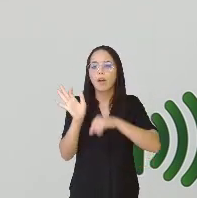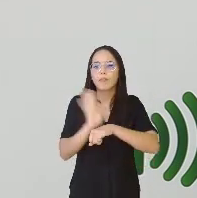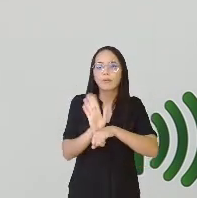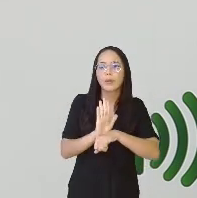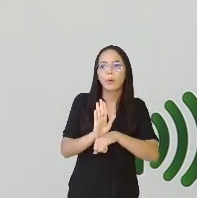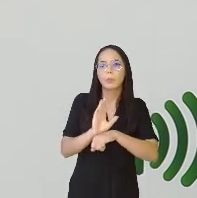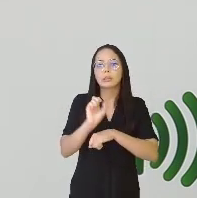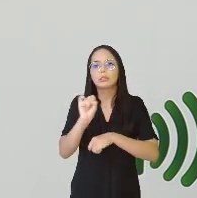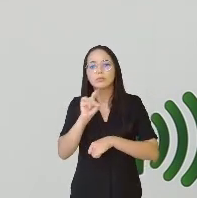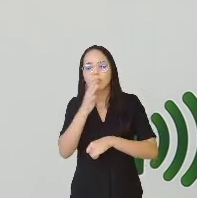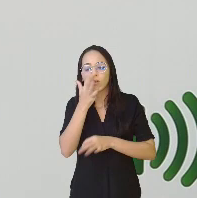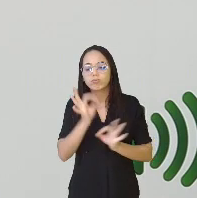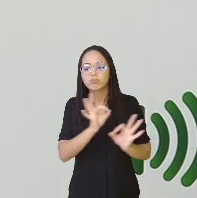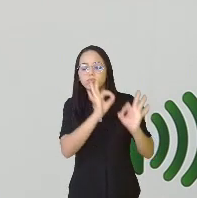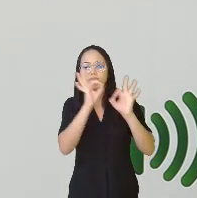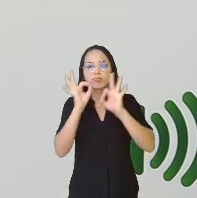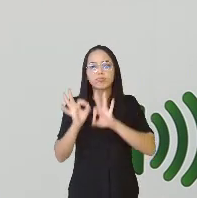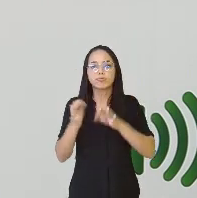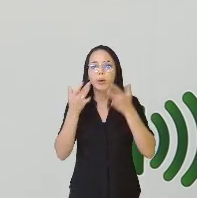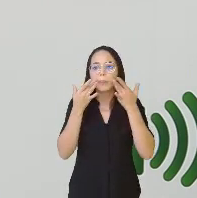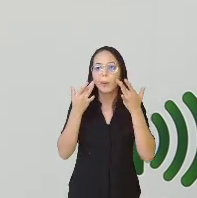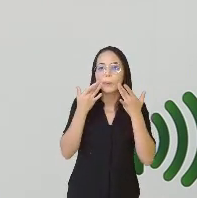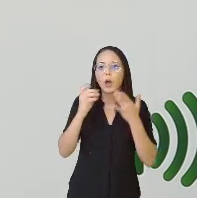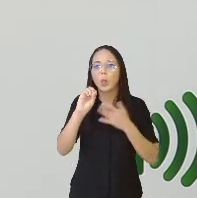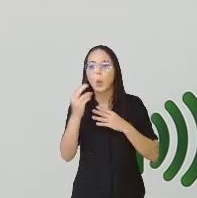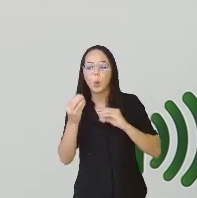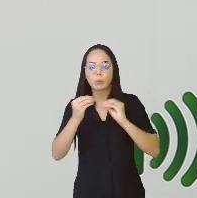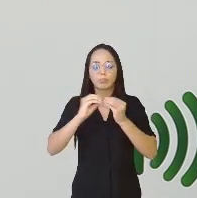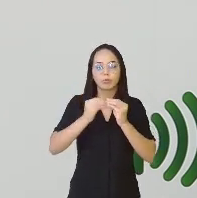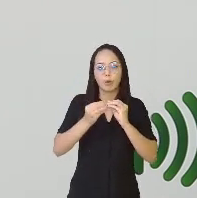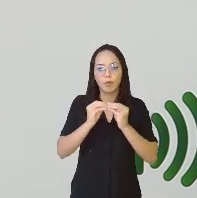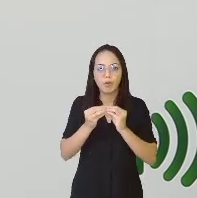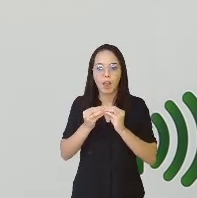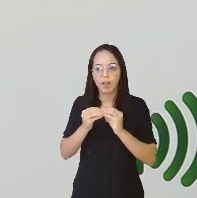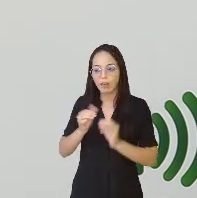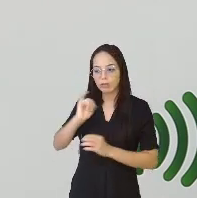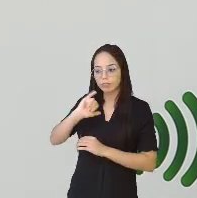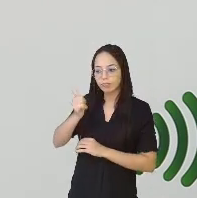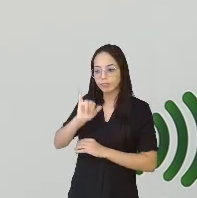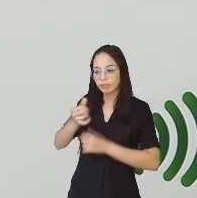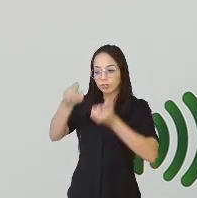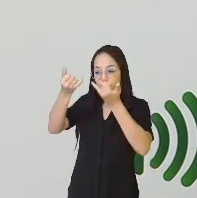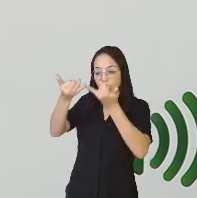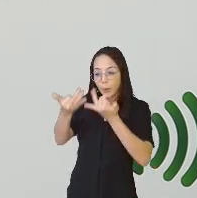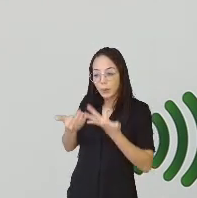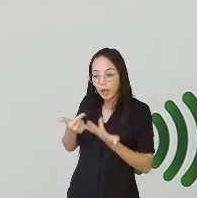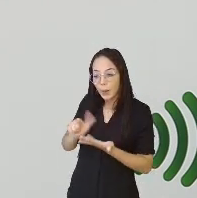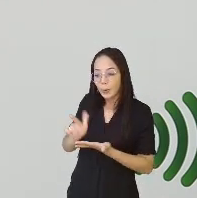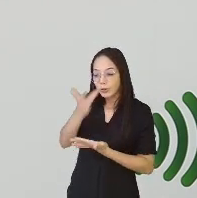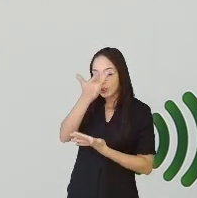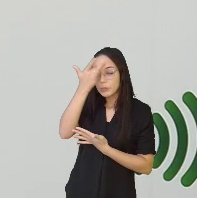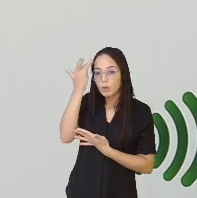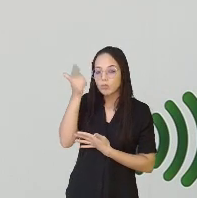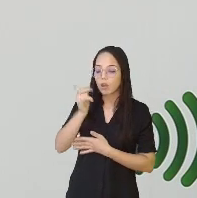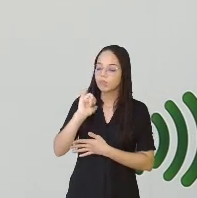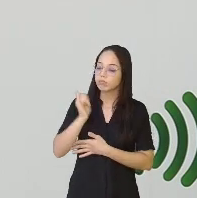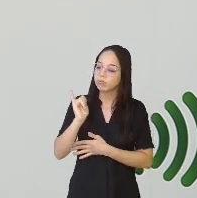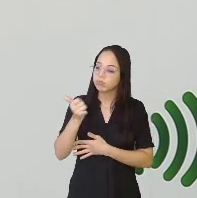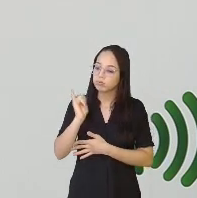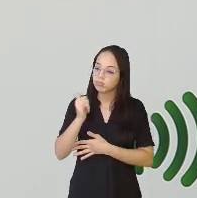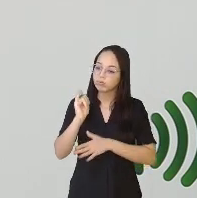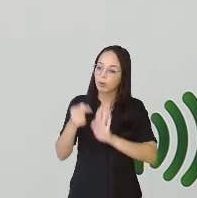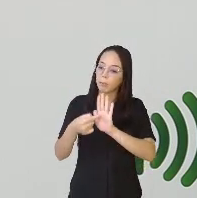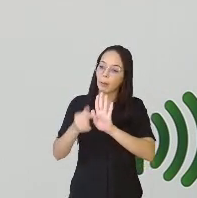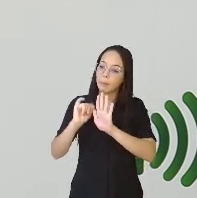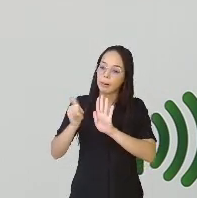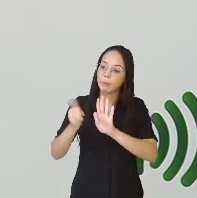peça teatral, se você assiste uma novela e vai contar para outra pessoa, aqueles fatos que você está ali contando, que você está